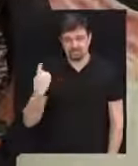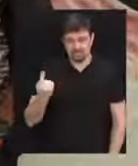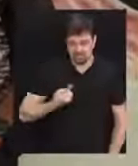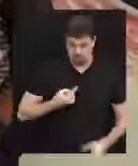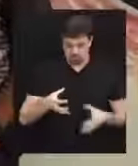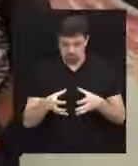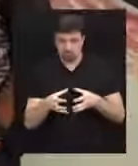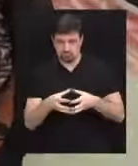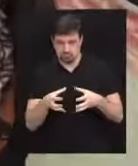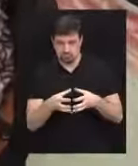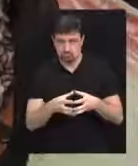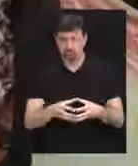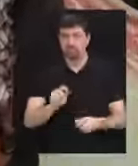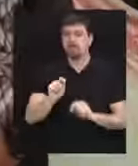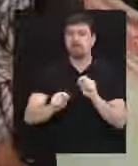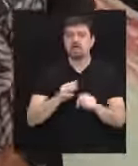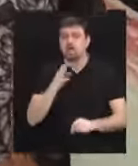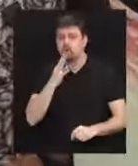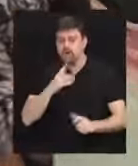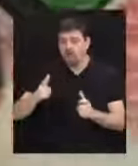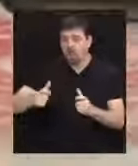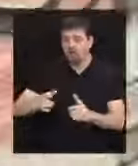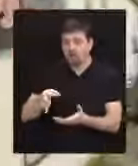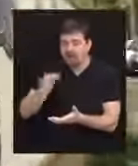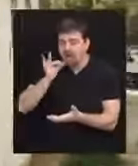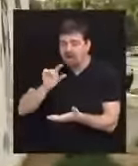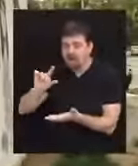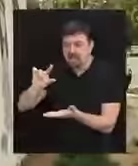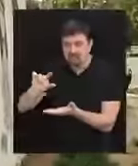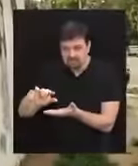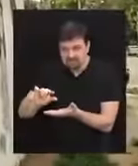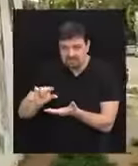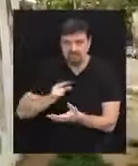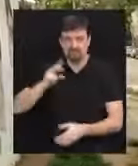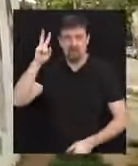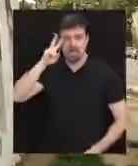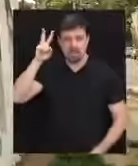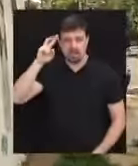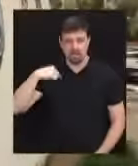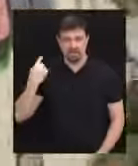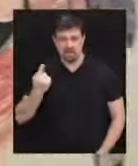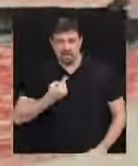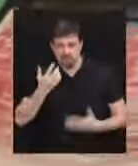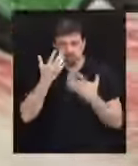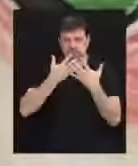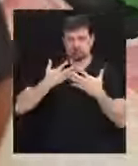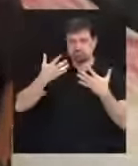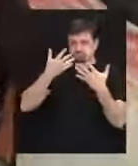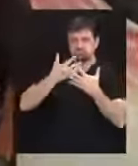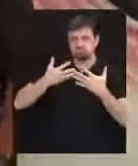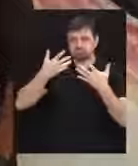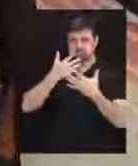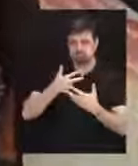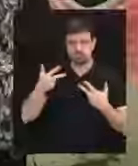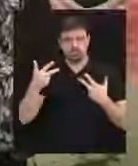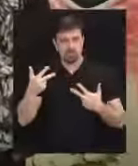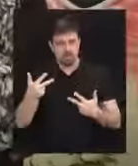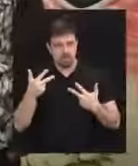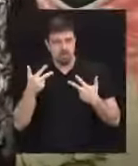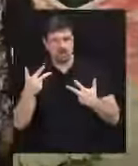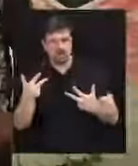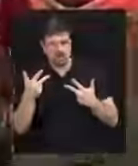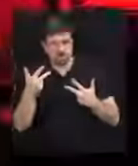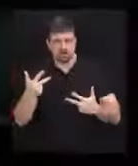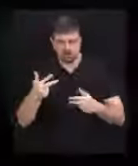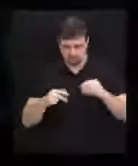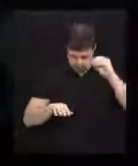tarde, alô galera aqui do Grupo Mendes. Pra quem não conhece o Cafezinho, ou pra quem já conheceu, vai lembrar mais ou menos de um refrão que a gente canta mais ou menos desse